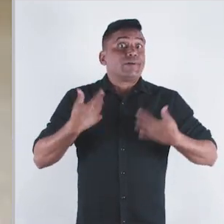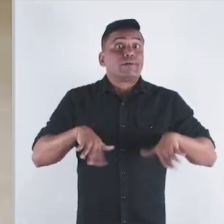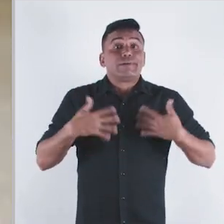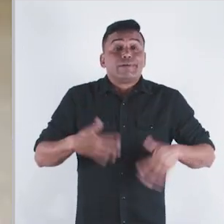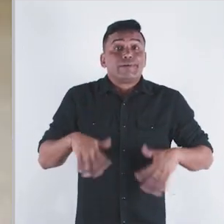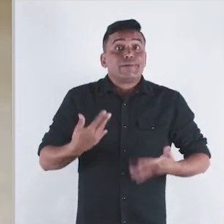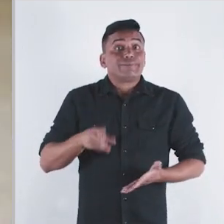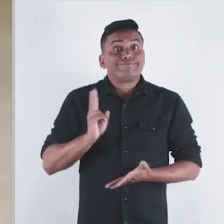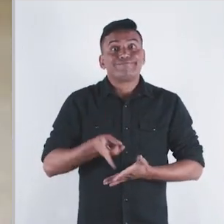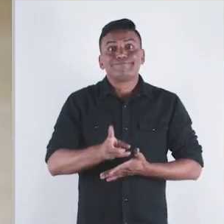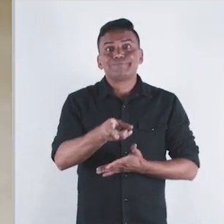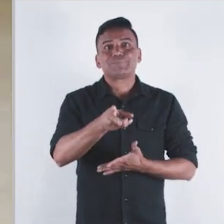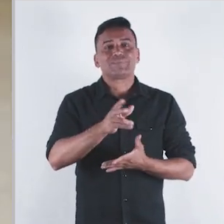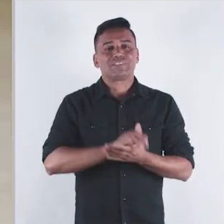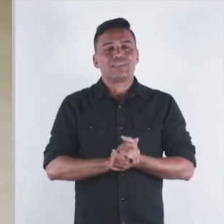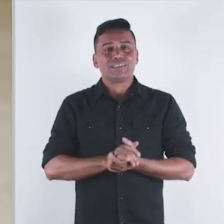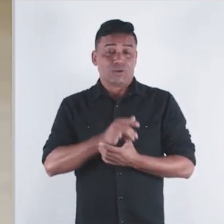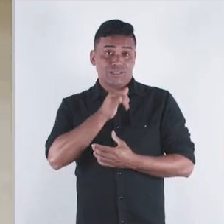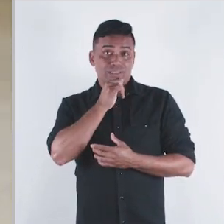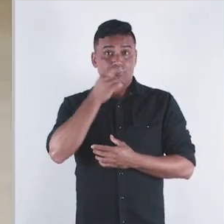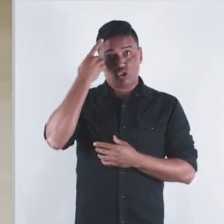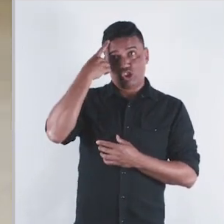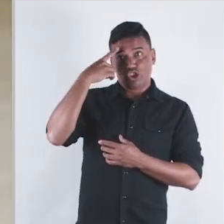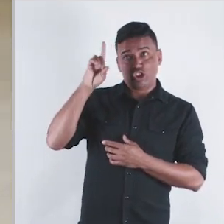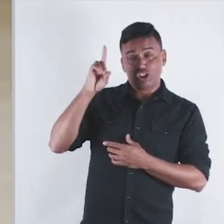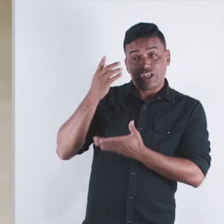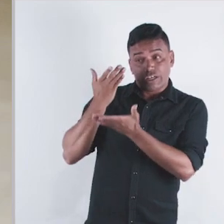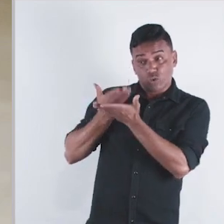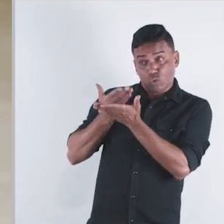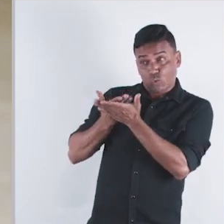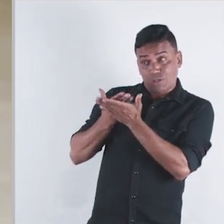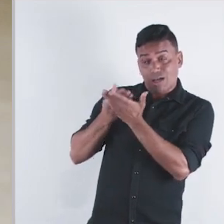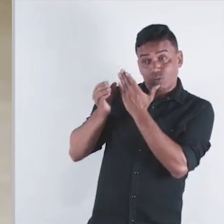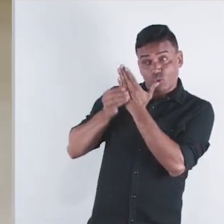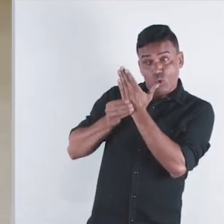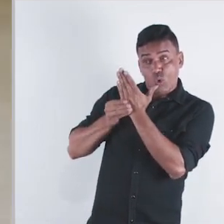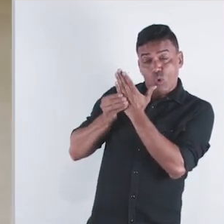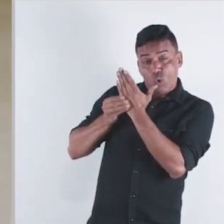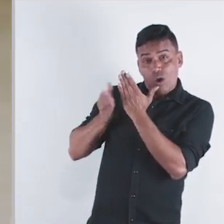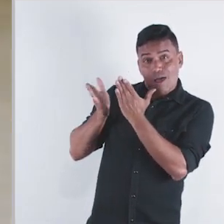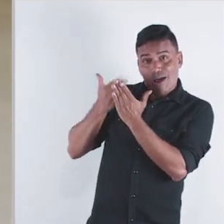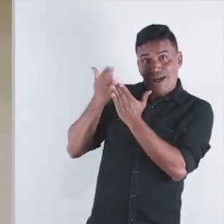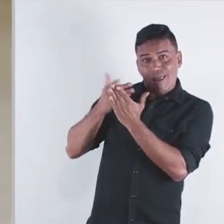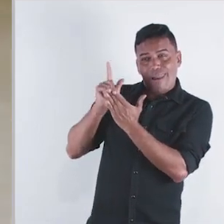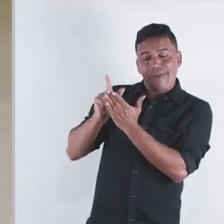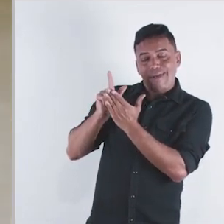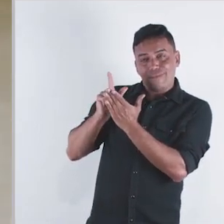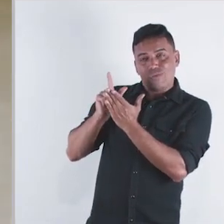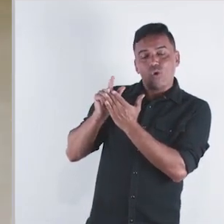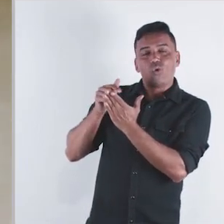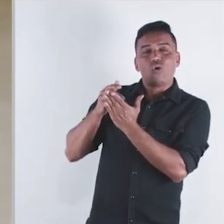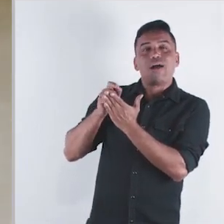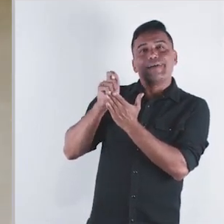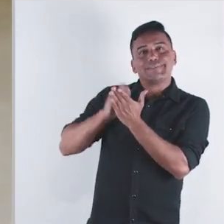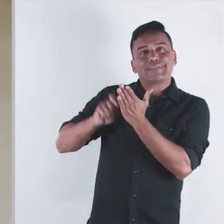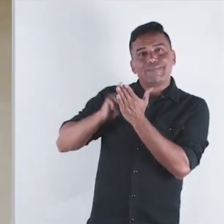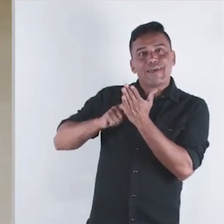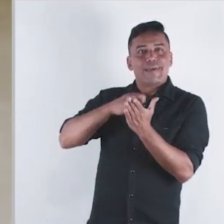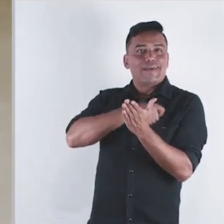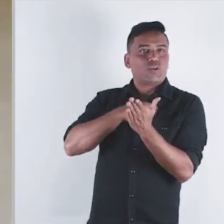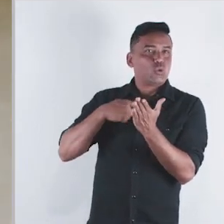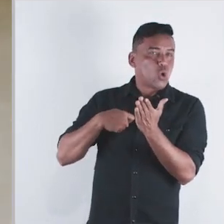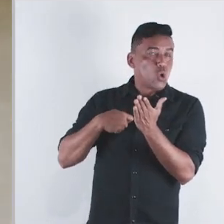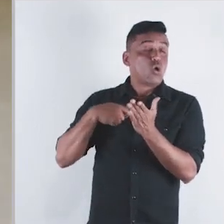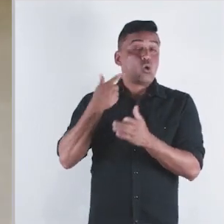Então, você um dia está estudando uma obra e ela está lá e você está escrevendo sobre ela, e no